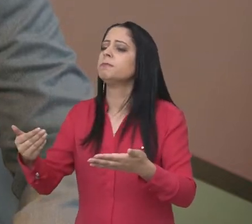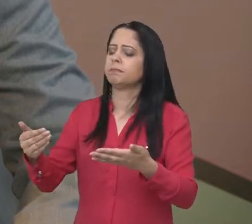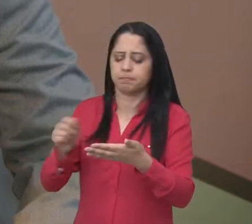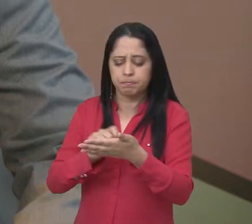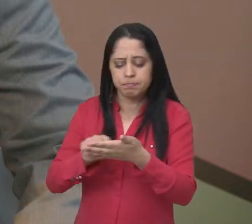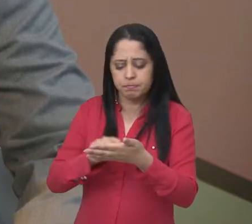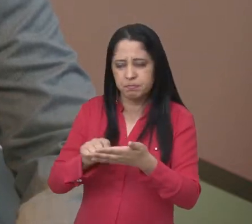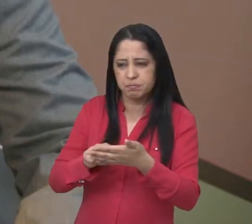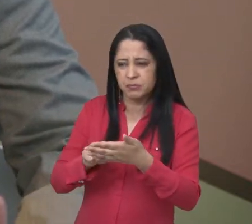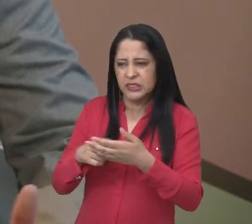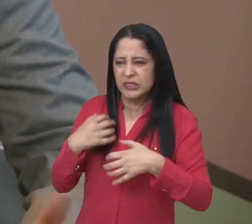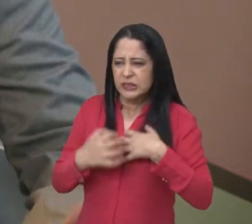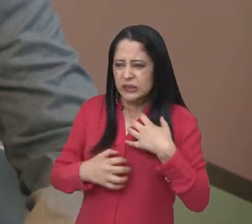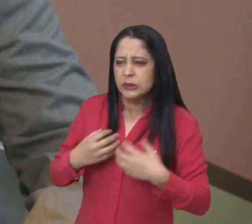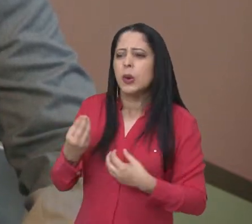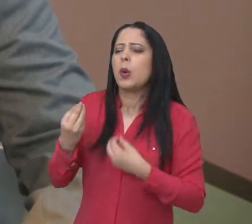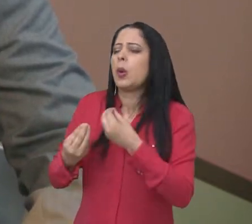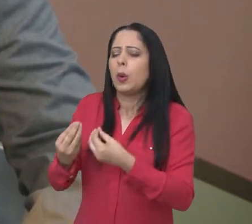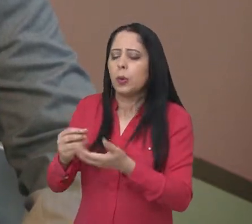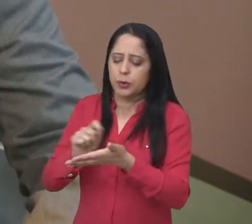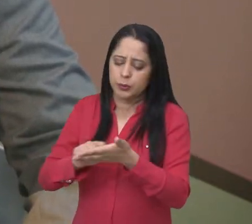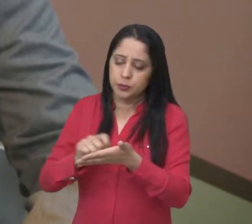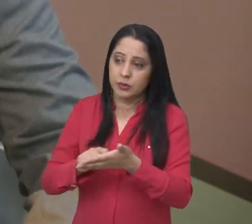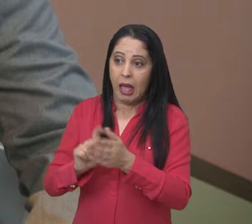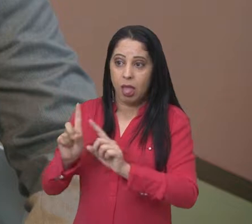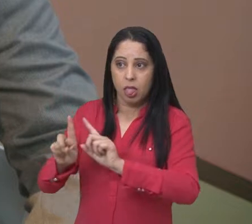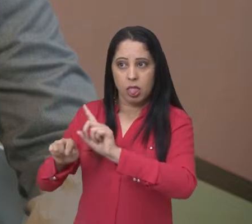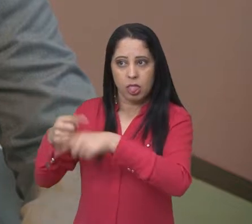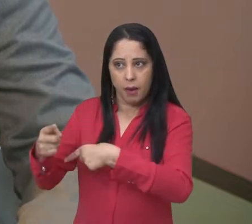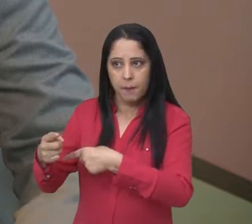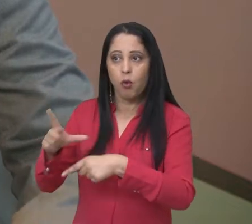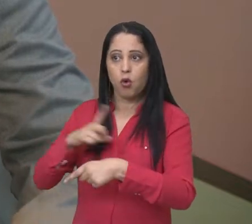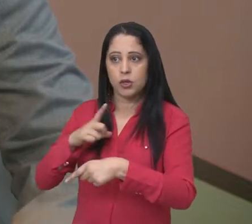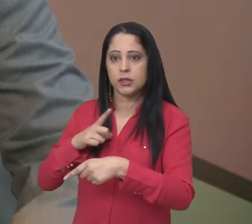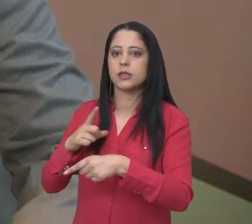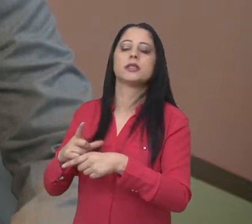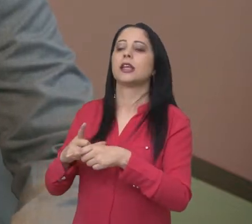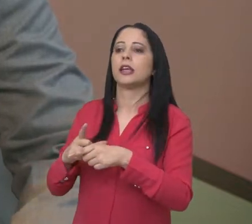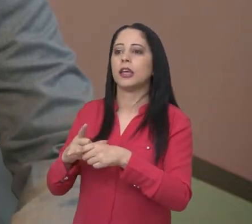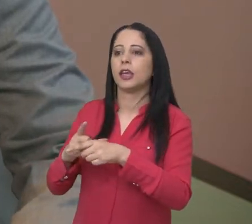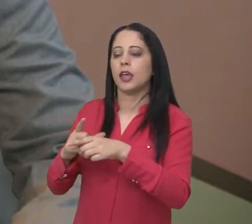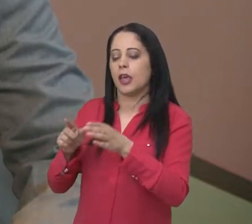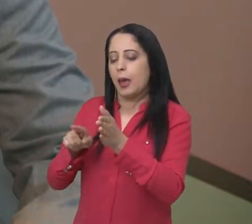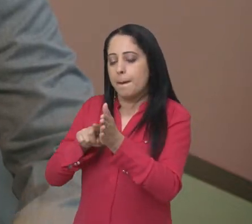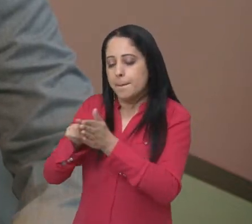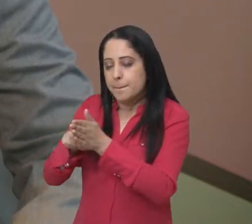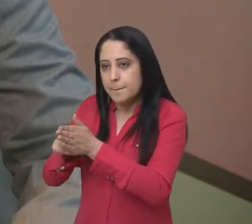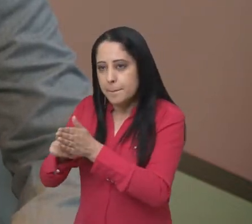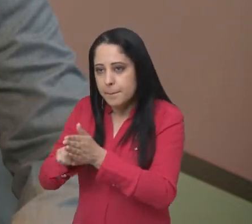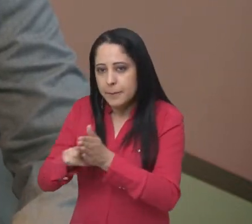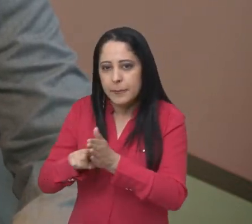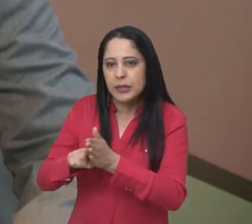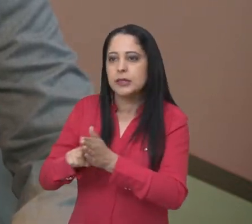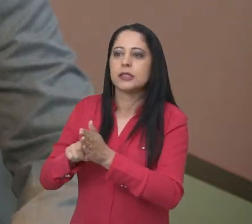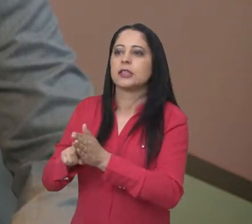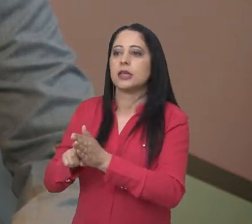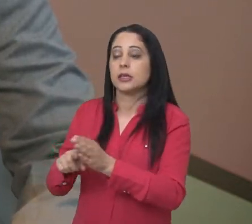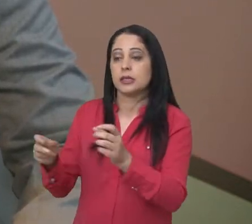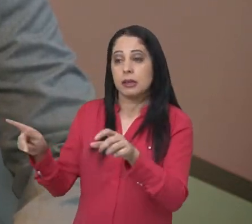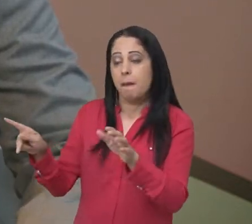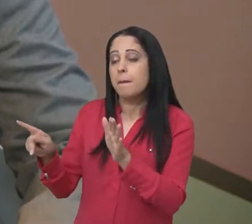os incômodos dele, e depois um exame físico bem completo, incluindo a parte neurológica, vendo os reflexos, a